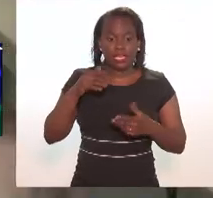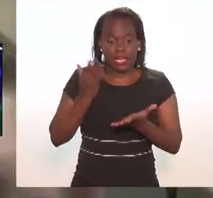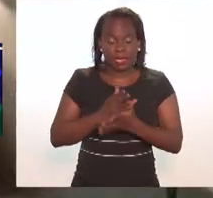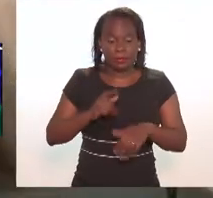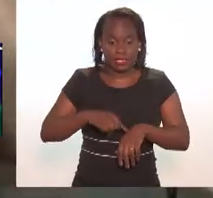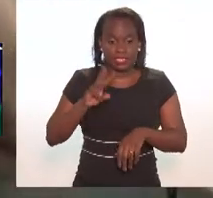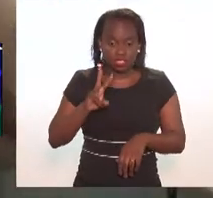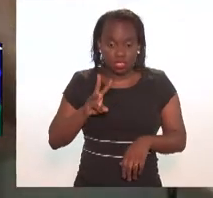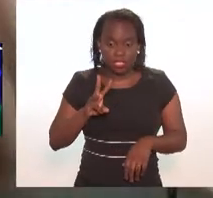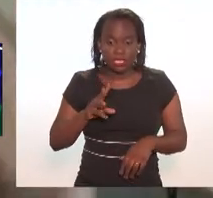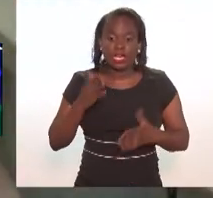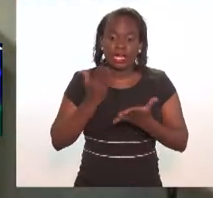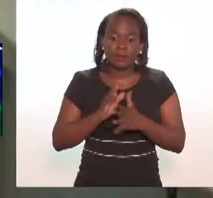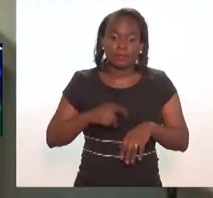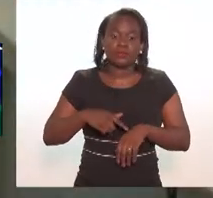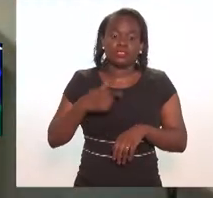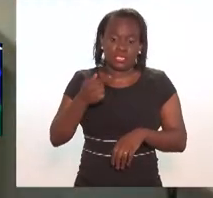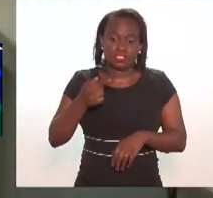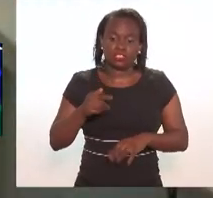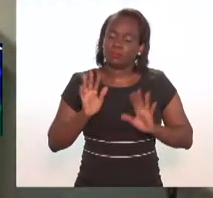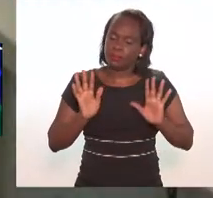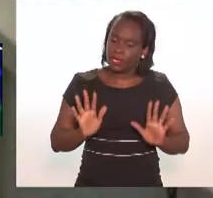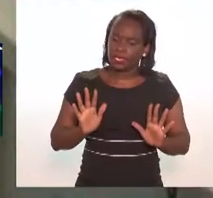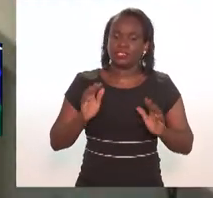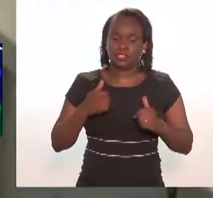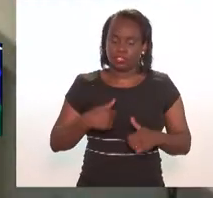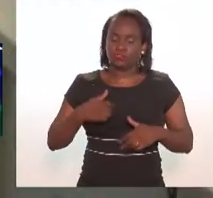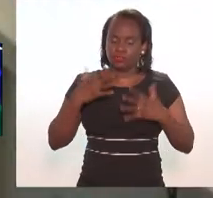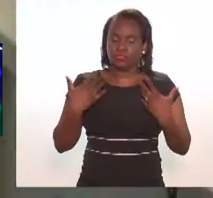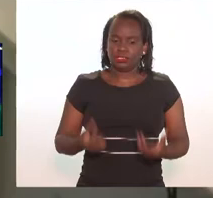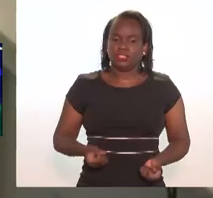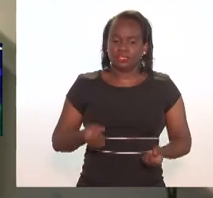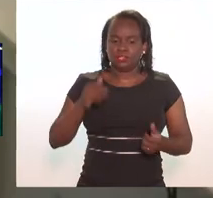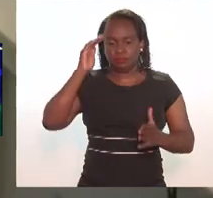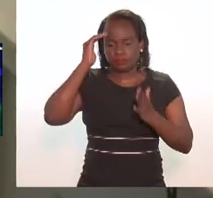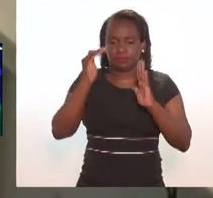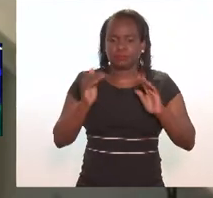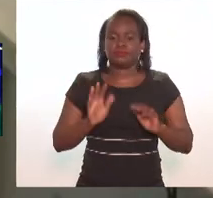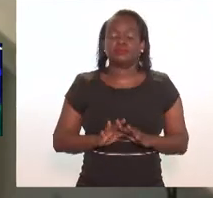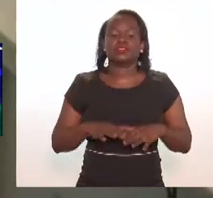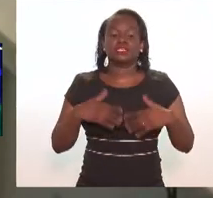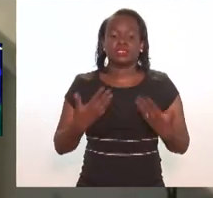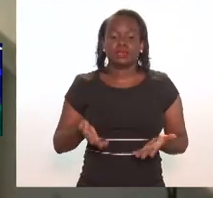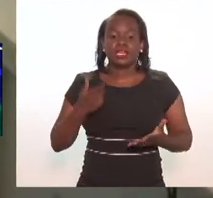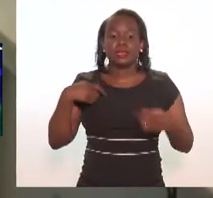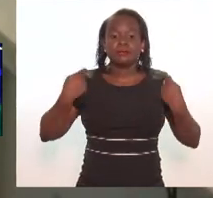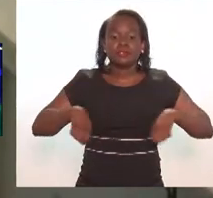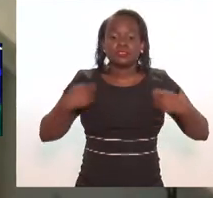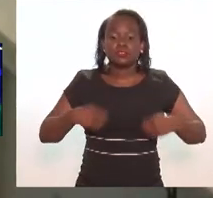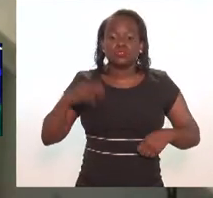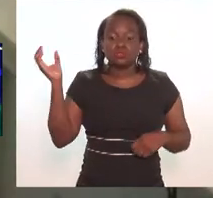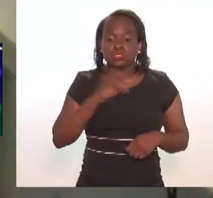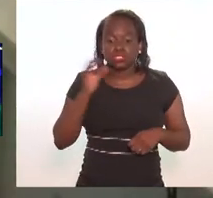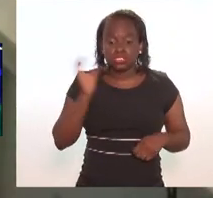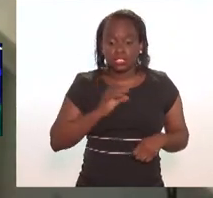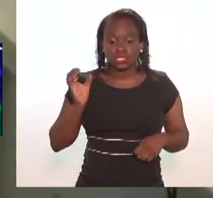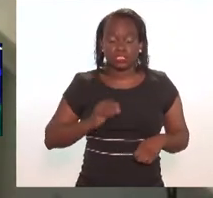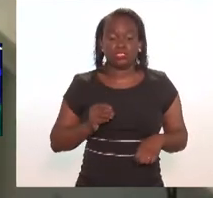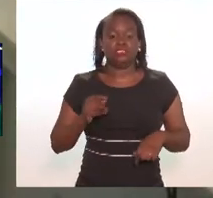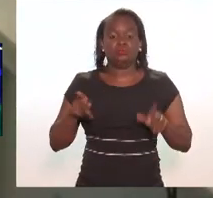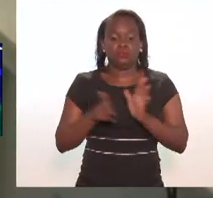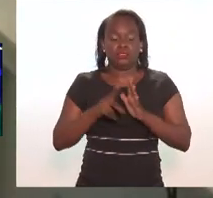horas, acabou às 19. Mas eu vou concluir. Então, essa é uma demanda urgente